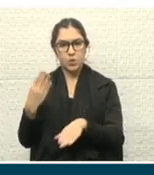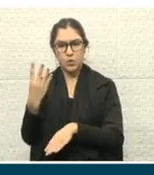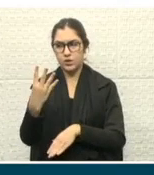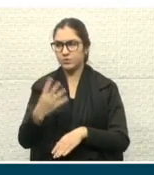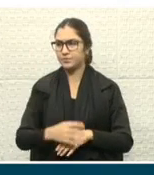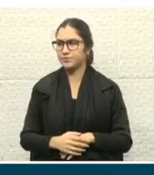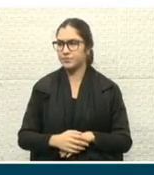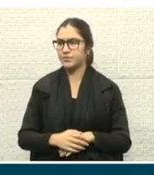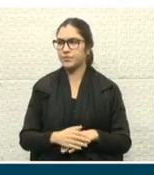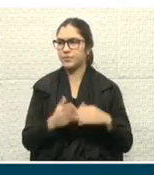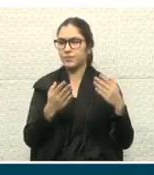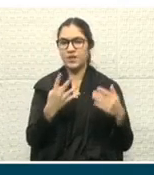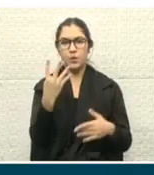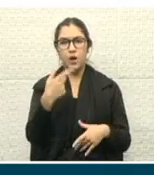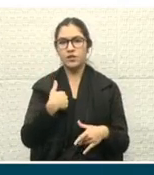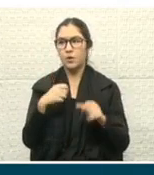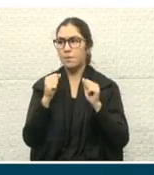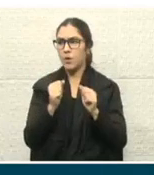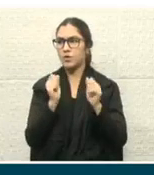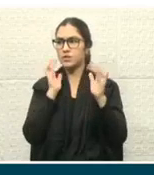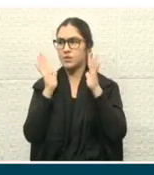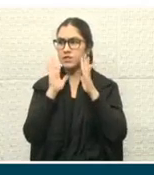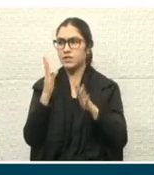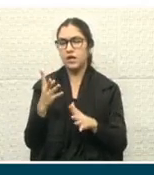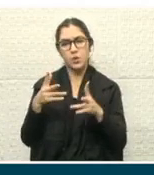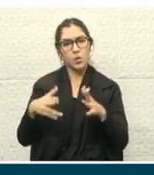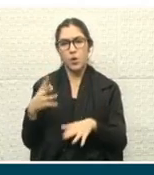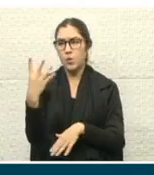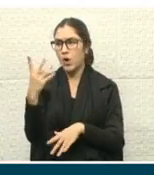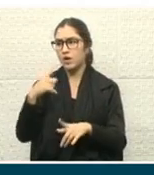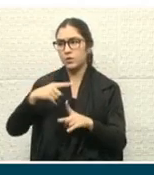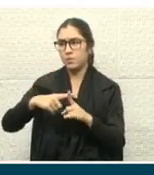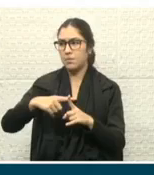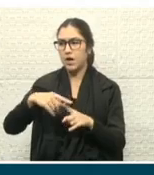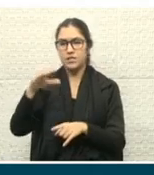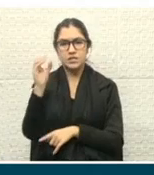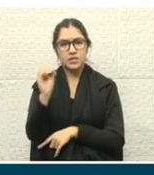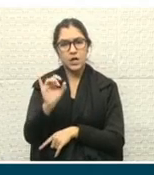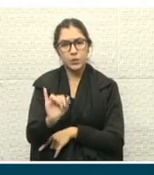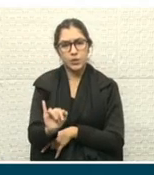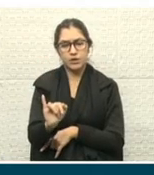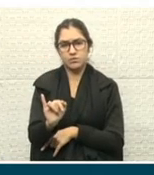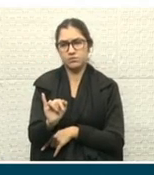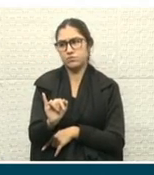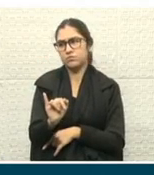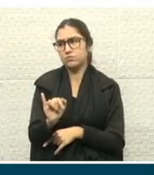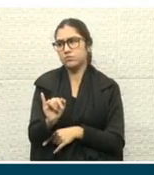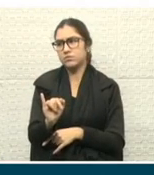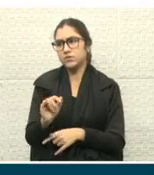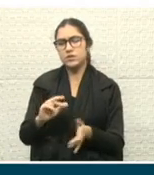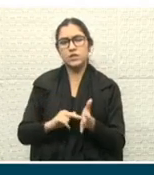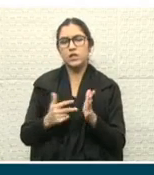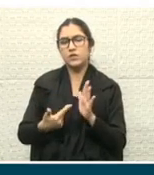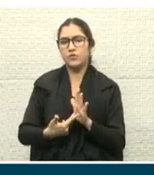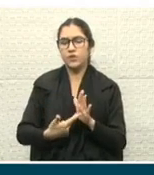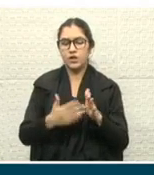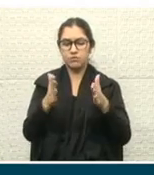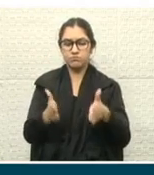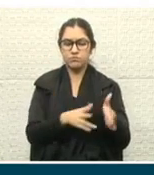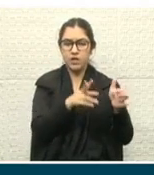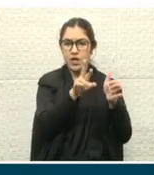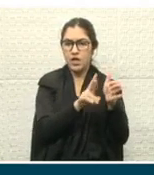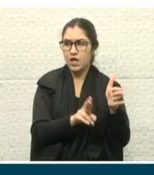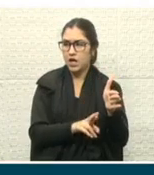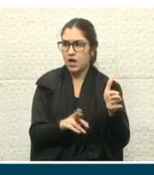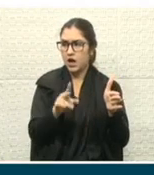4. 4 eu posso expressar como 4 mais 0i. Isso quer dizer que a parte